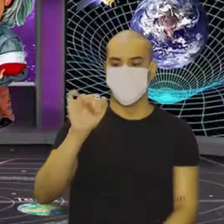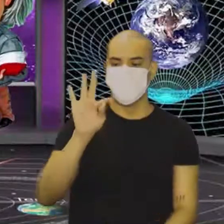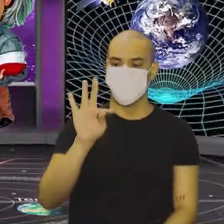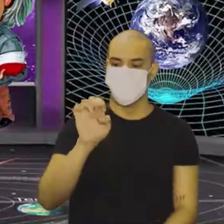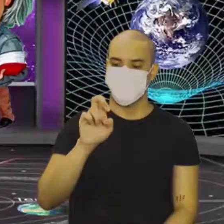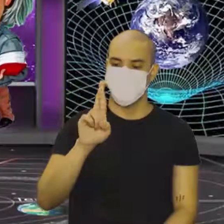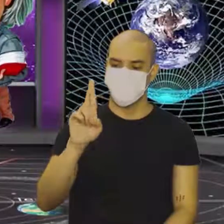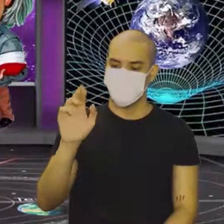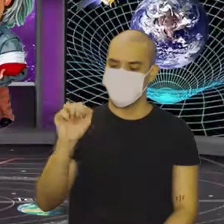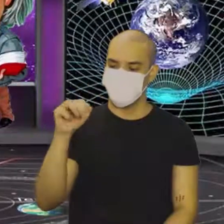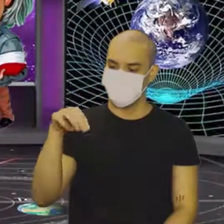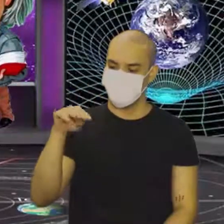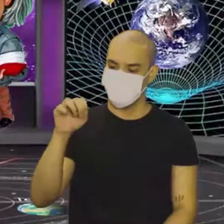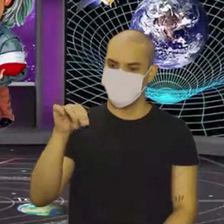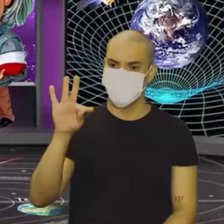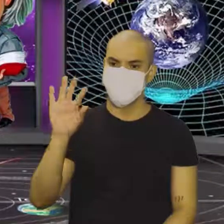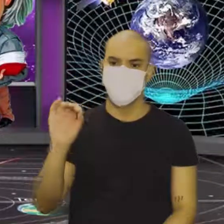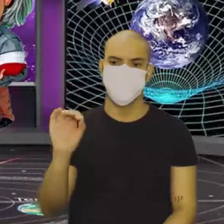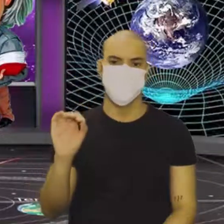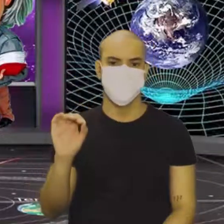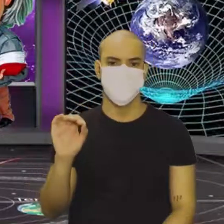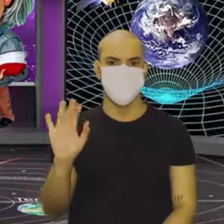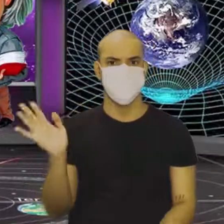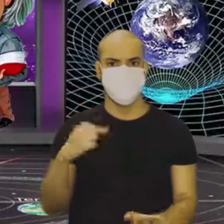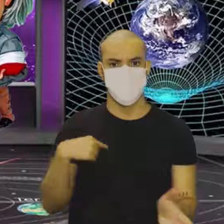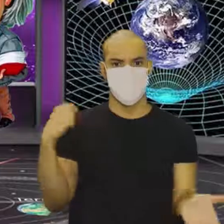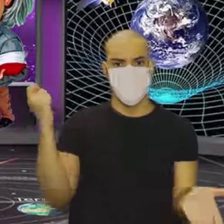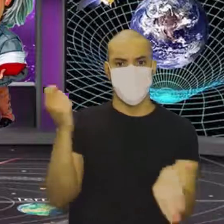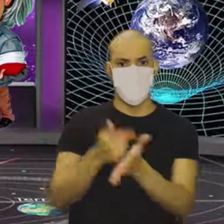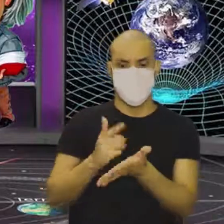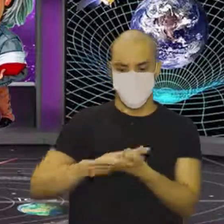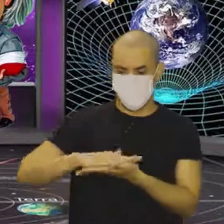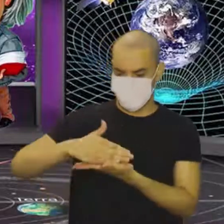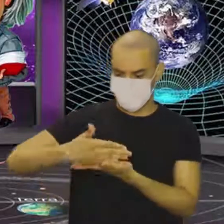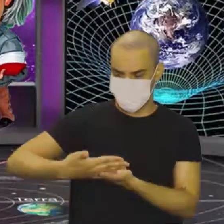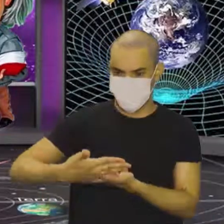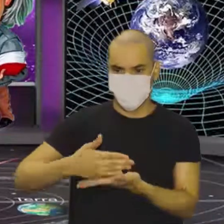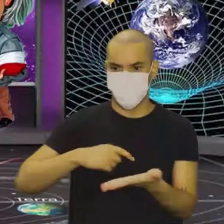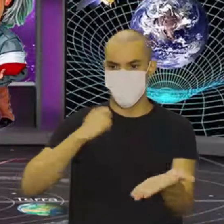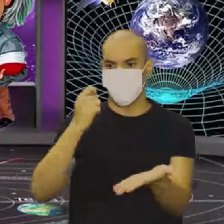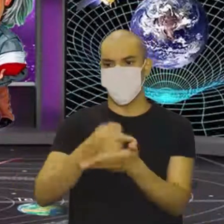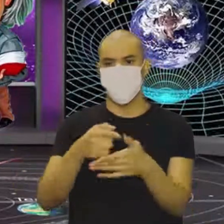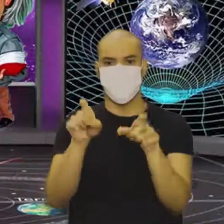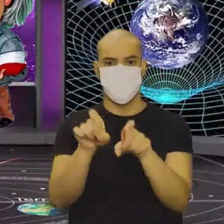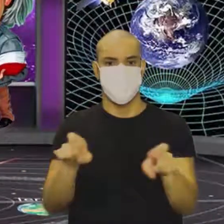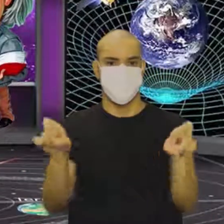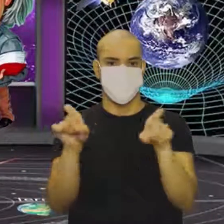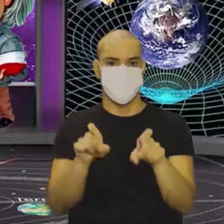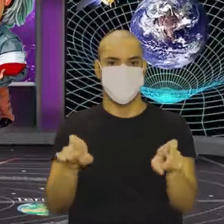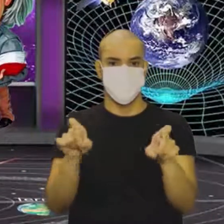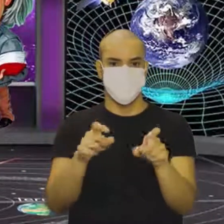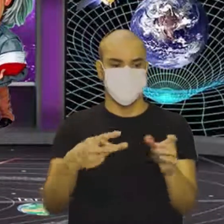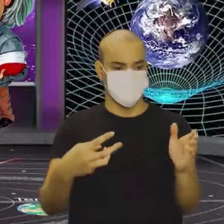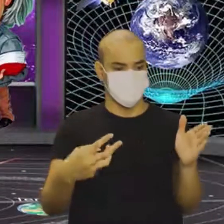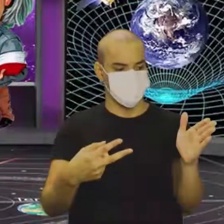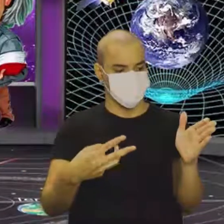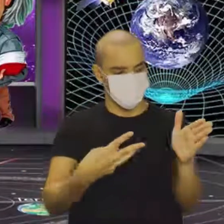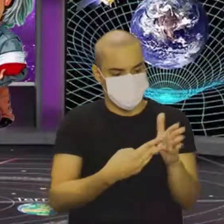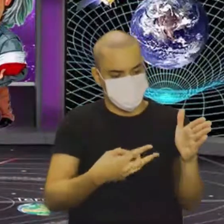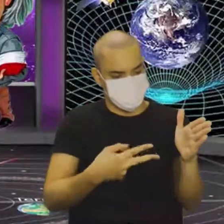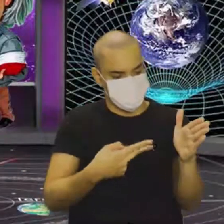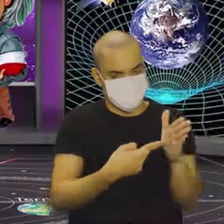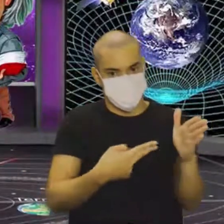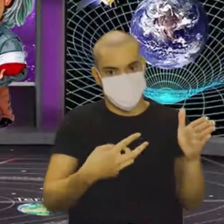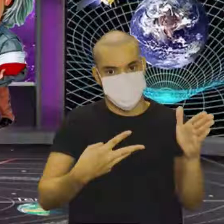aterramento? Ah, não, mas eu comprei um notebook, um computador e a tomada para